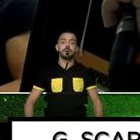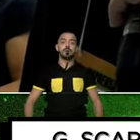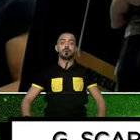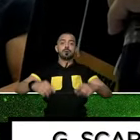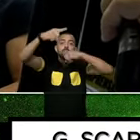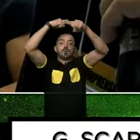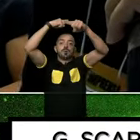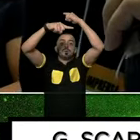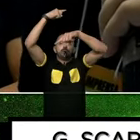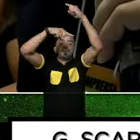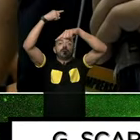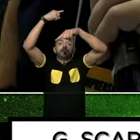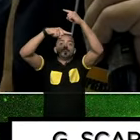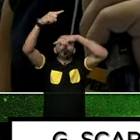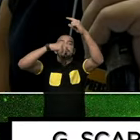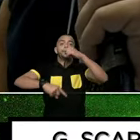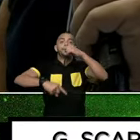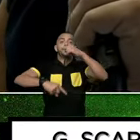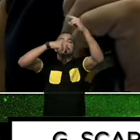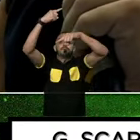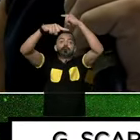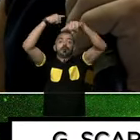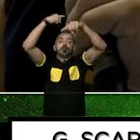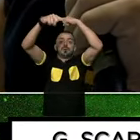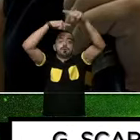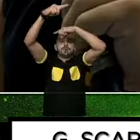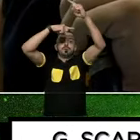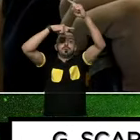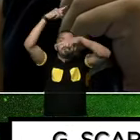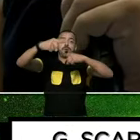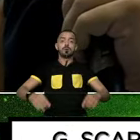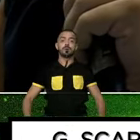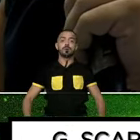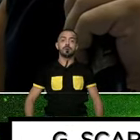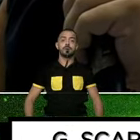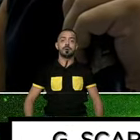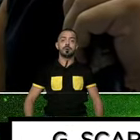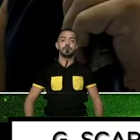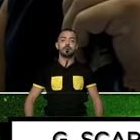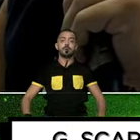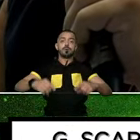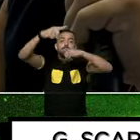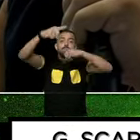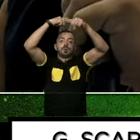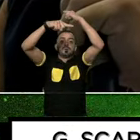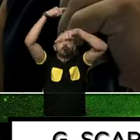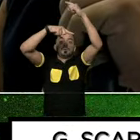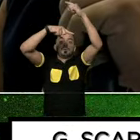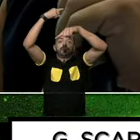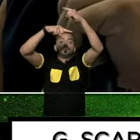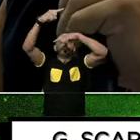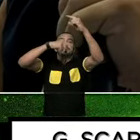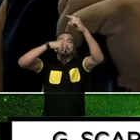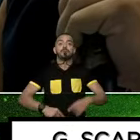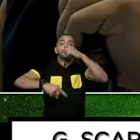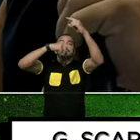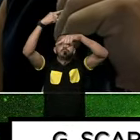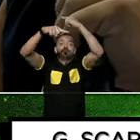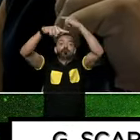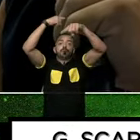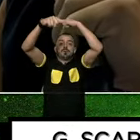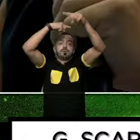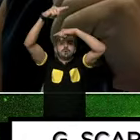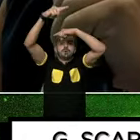lá em cima a ganhar no na corrida já não dá mais para ele muito exigido cansou demais agora o que o